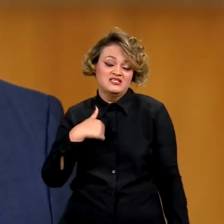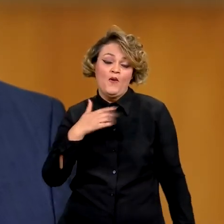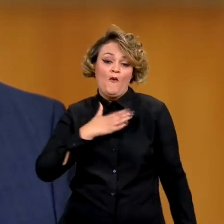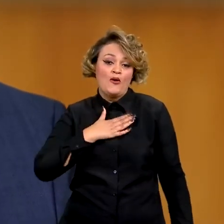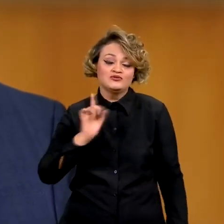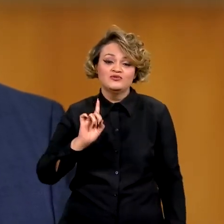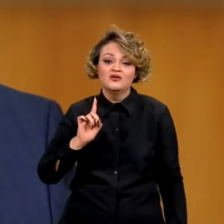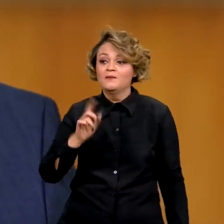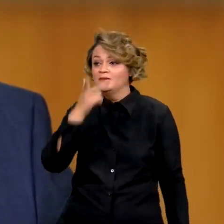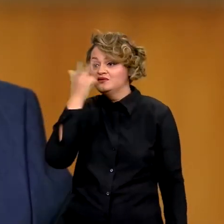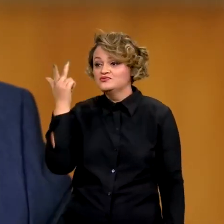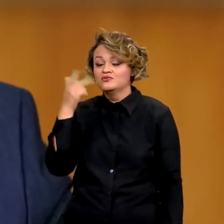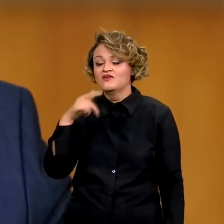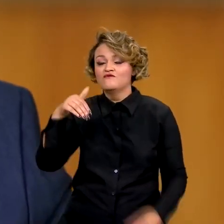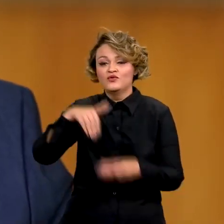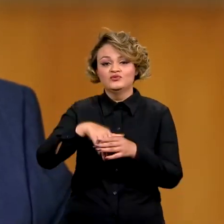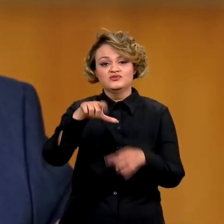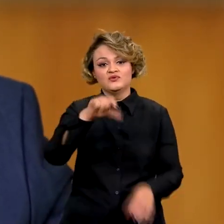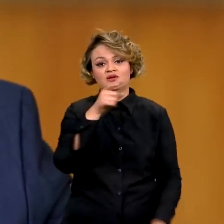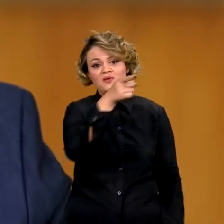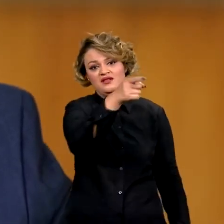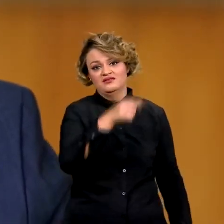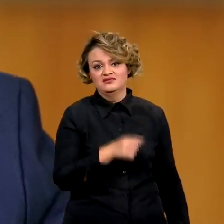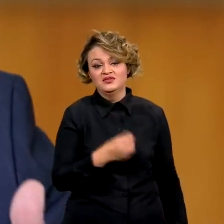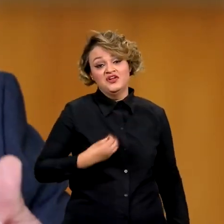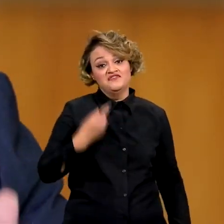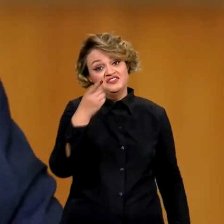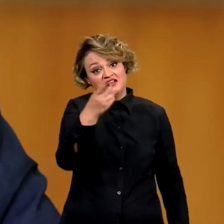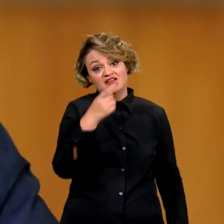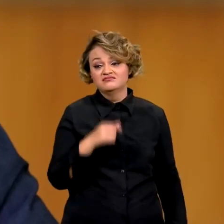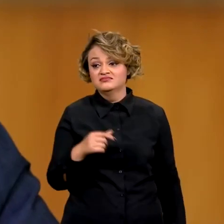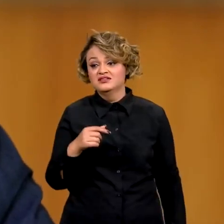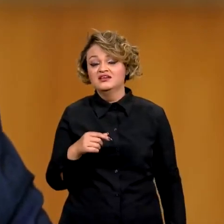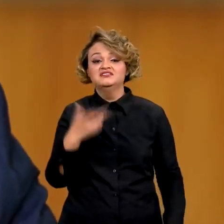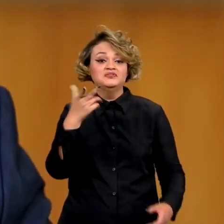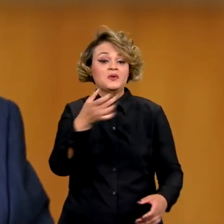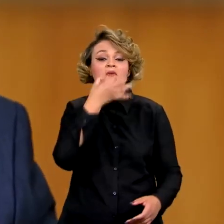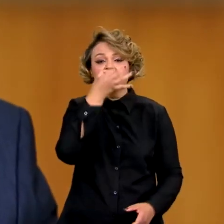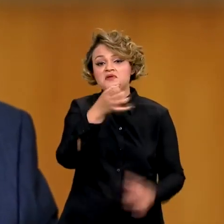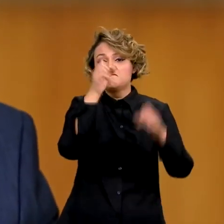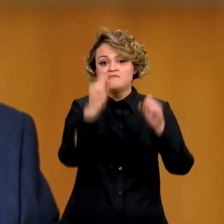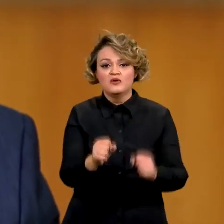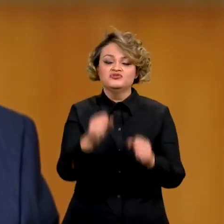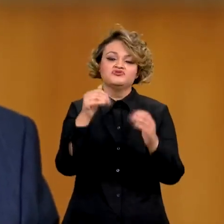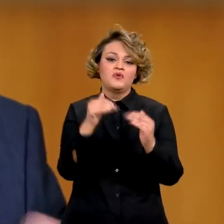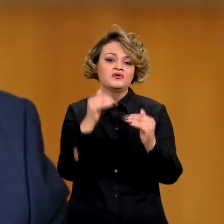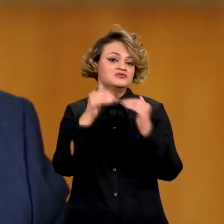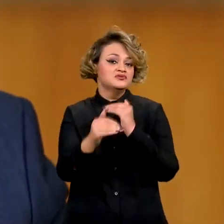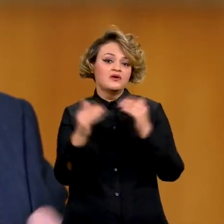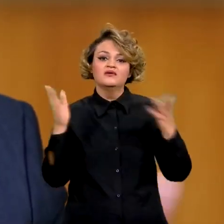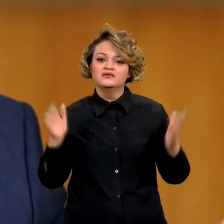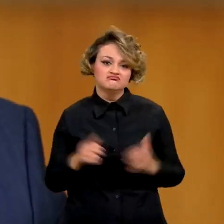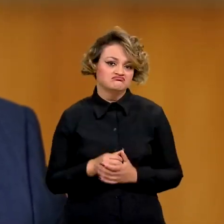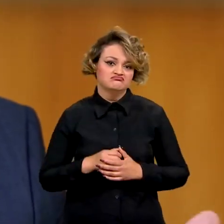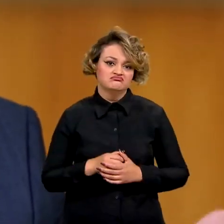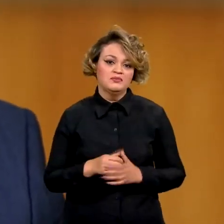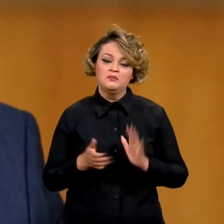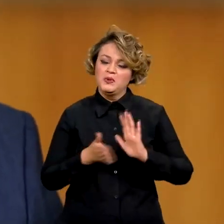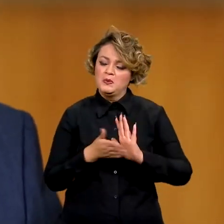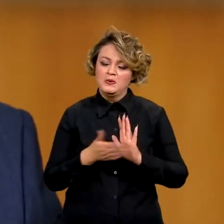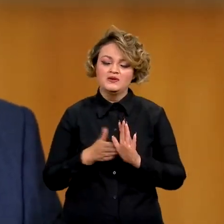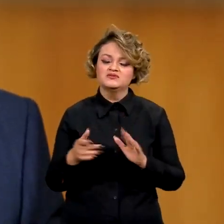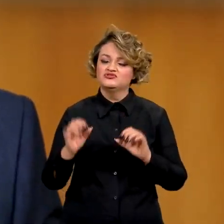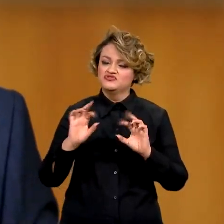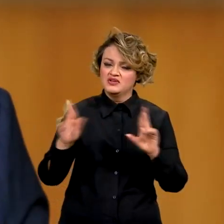votou naquela pessoa aquela pessoa então tem procuração do povo para votar contra o a favor ou até fazer proposta